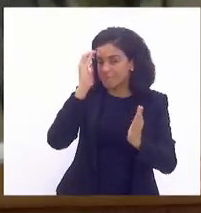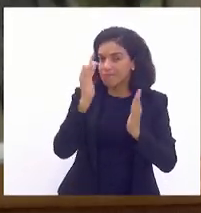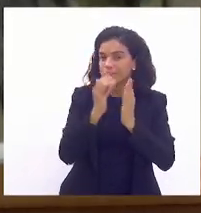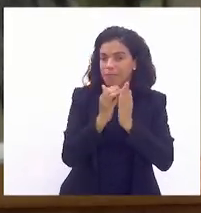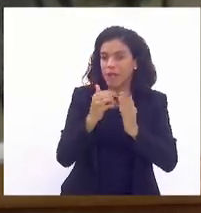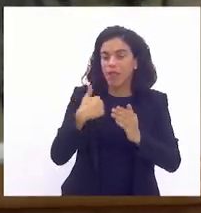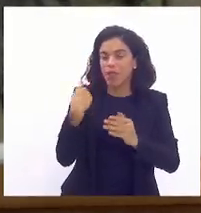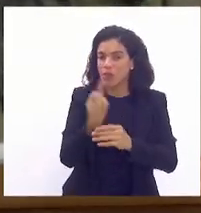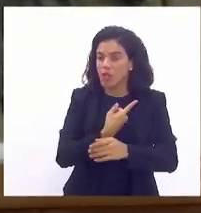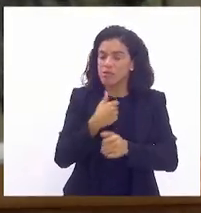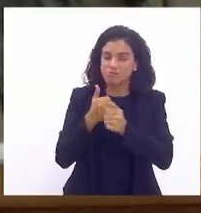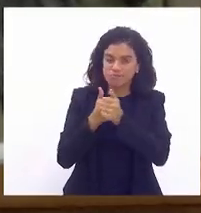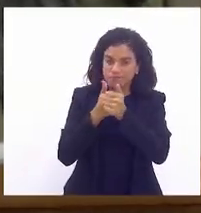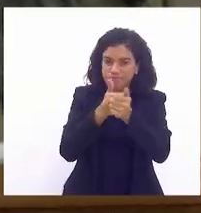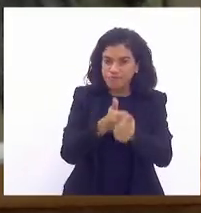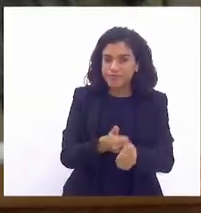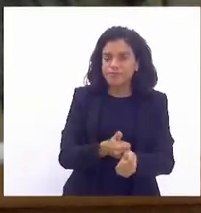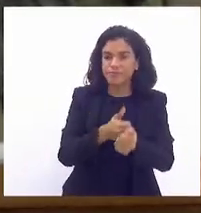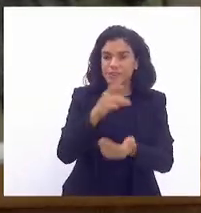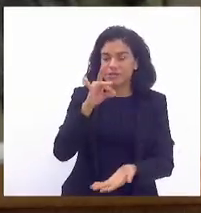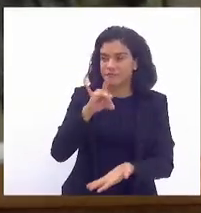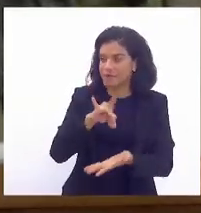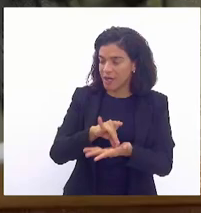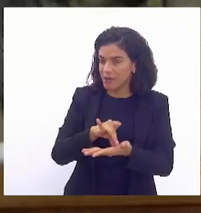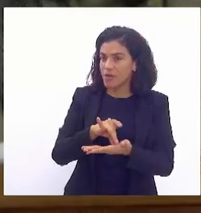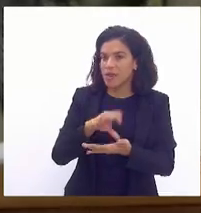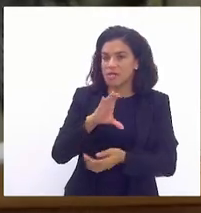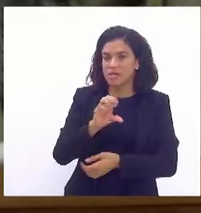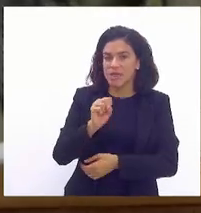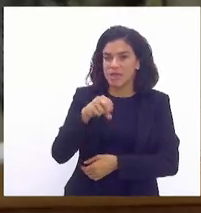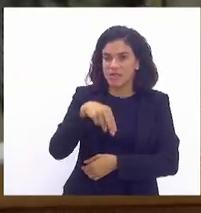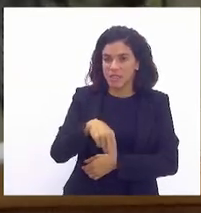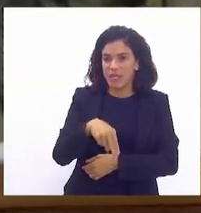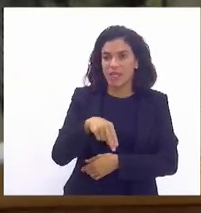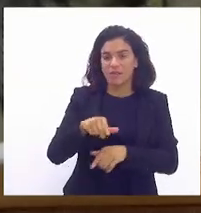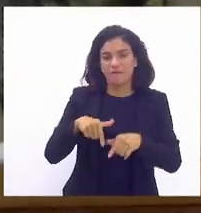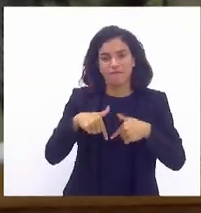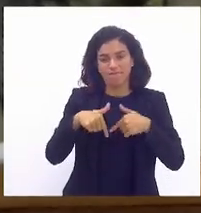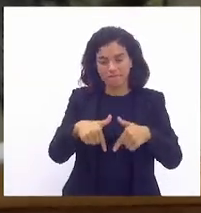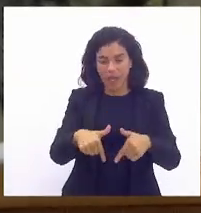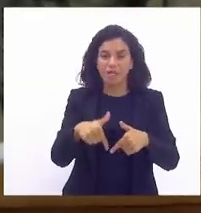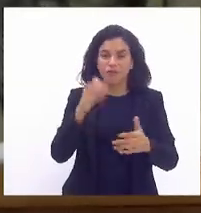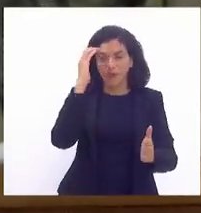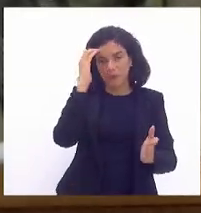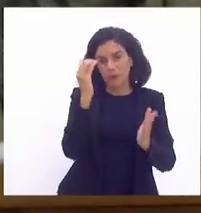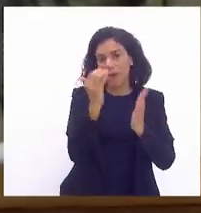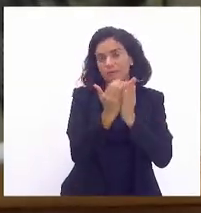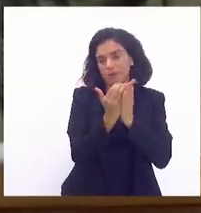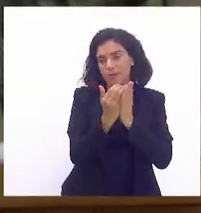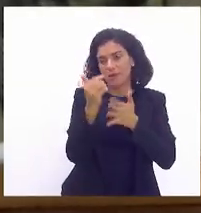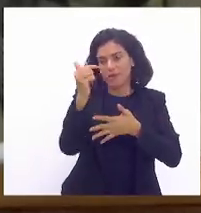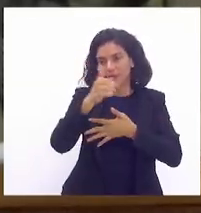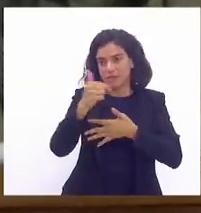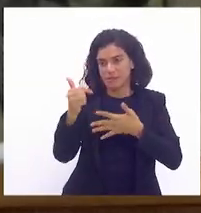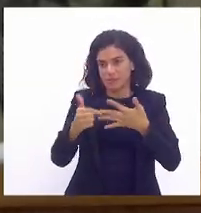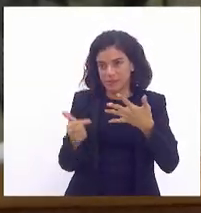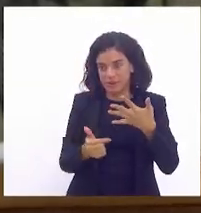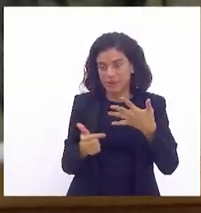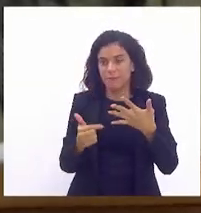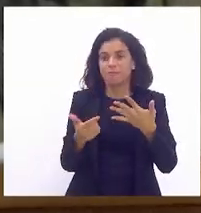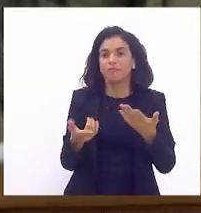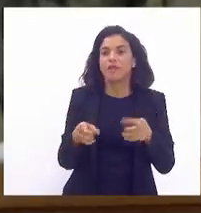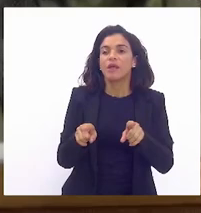estamos acompanhando para que, de fato, a CSN faça o cumprimento desses itens. E aonde